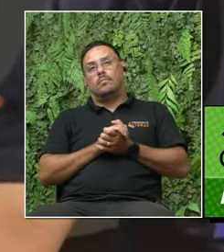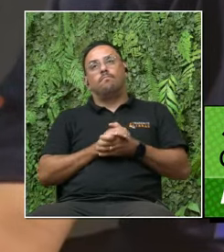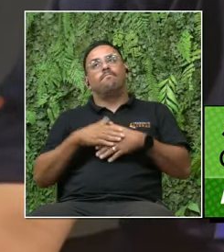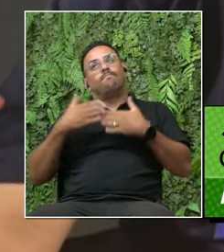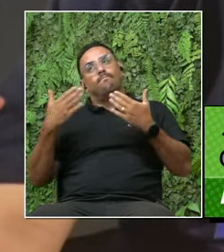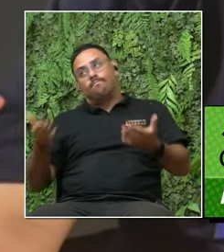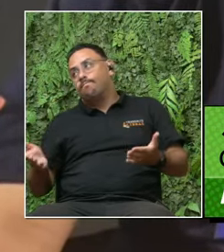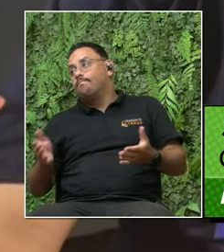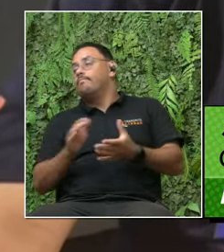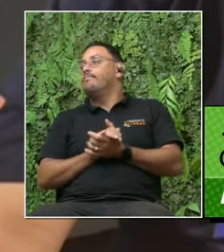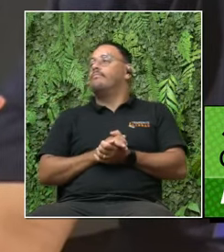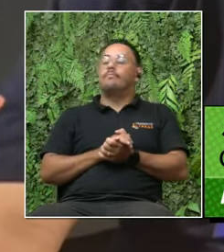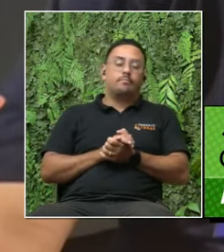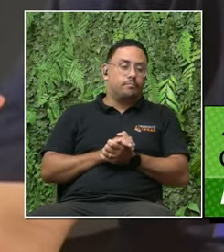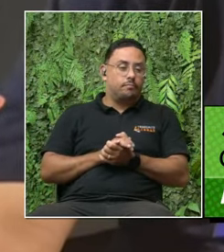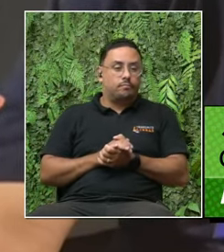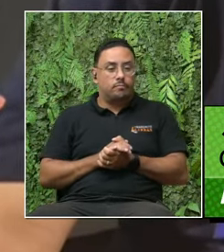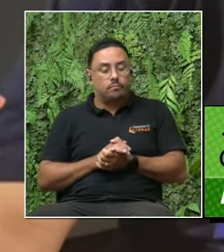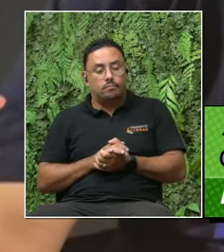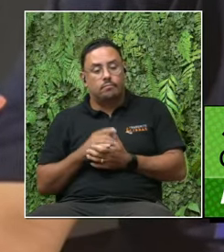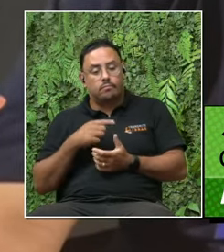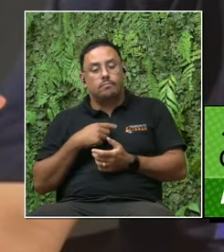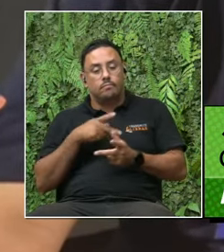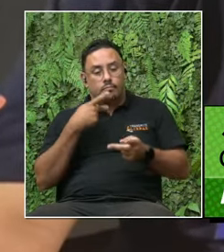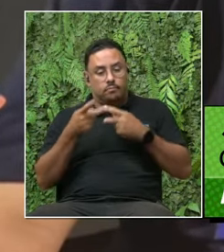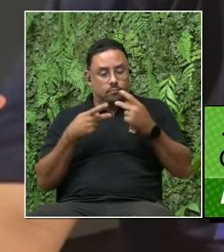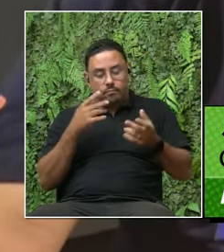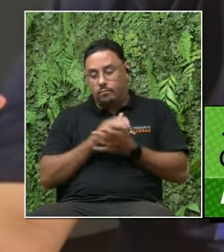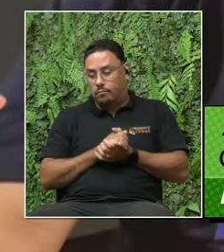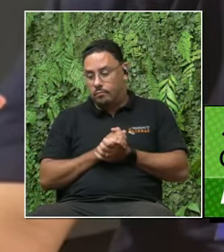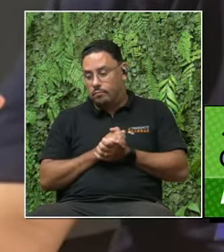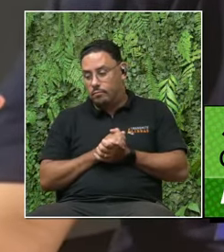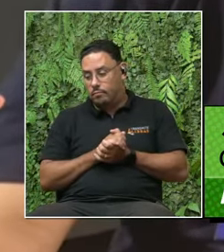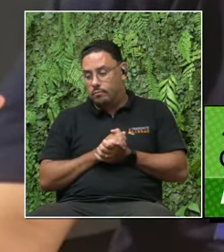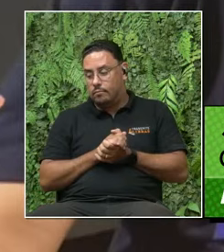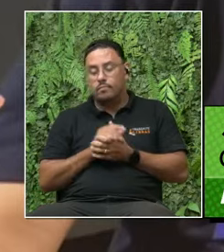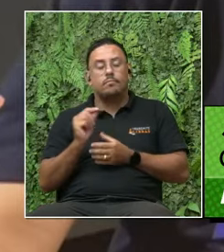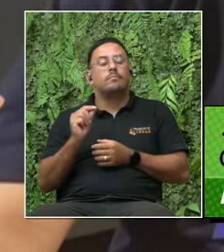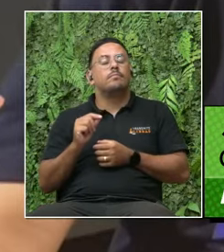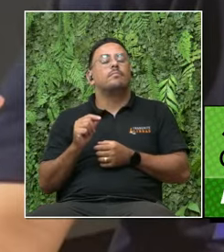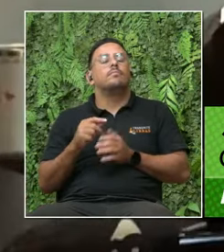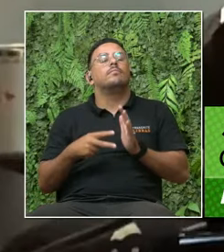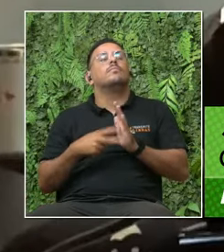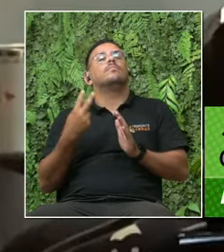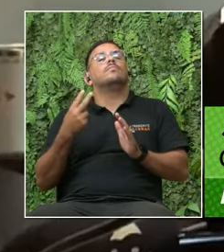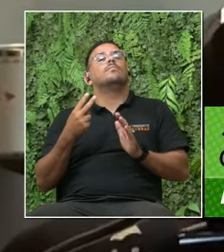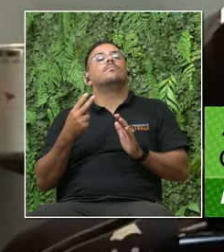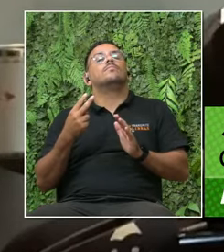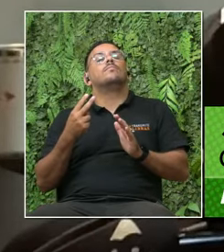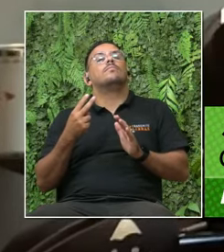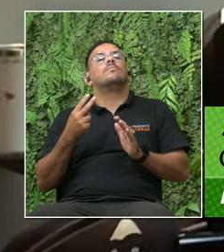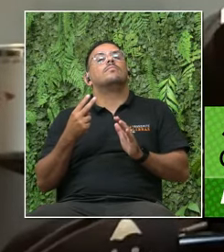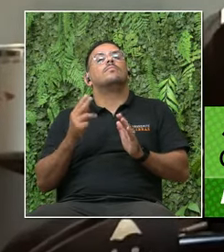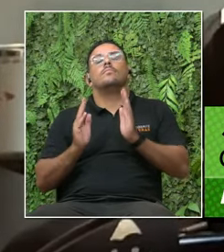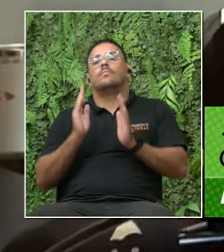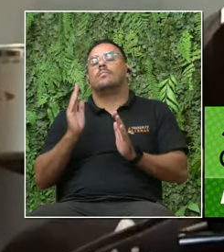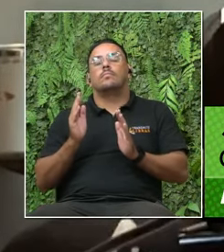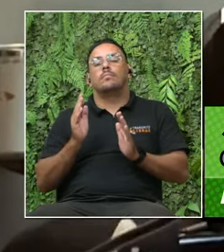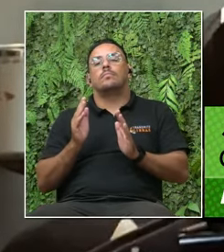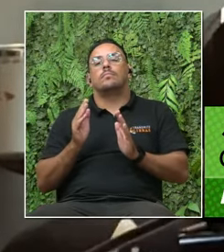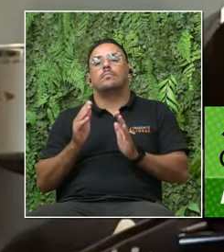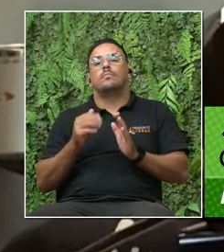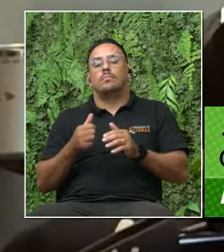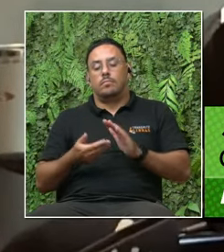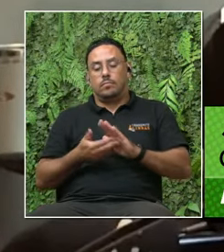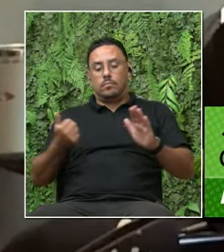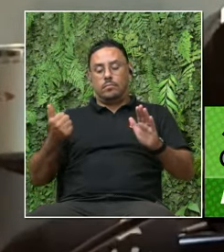então assim né É até uma crítica aqui a ao quem quem quem ia pro segundo tempo com um zagueiro Pô você tem um zagueiro de